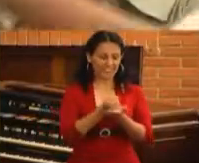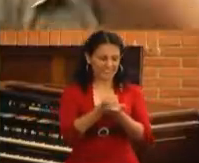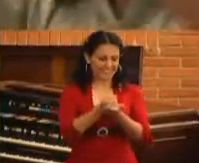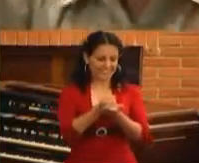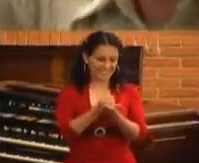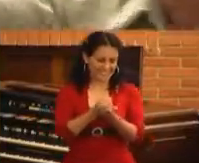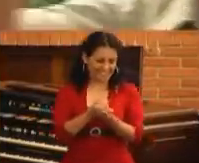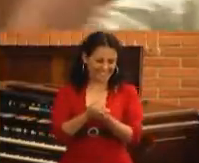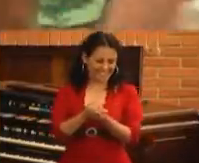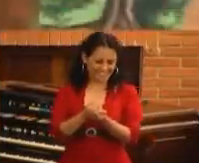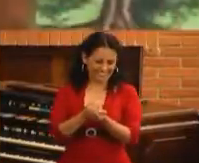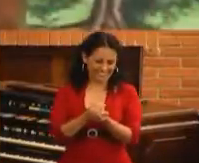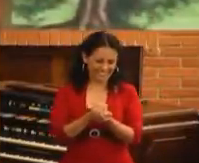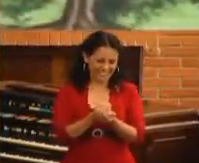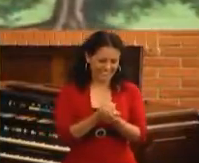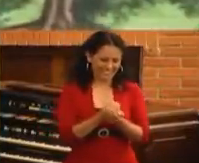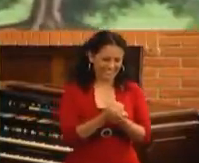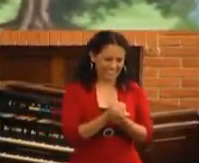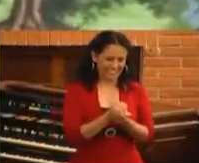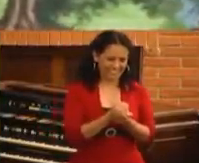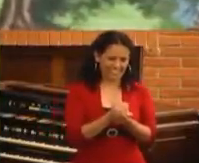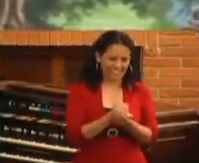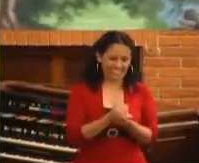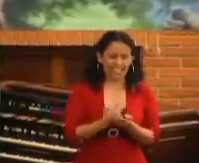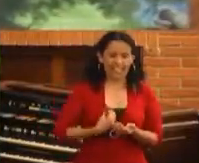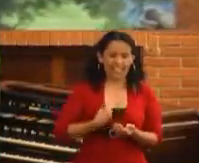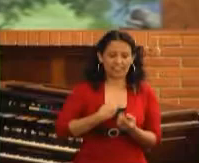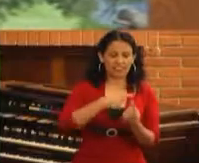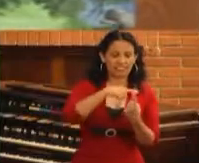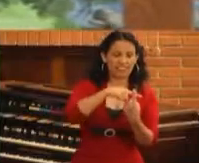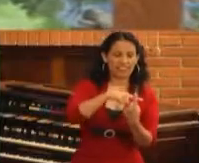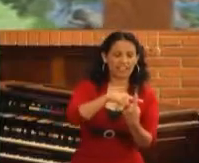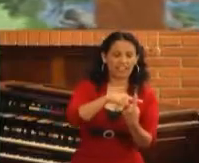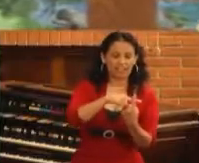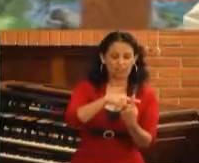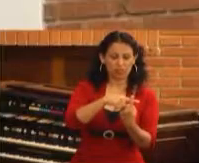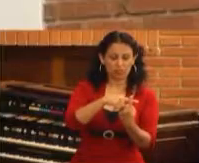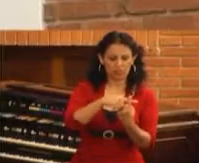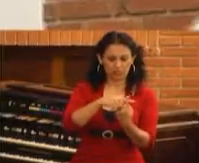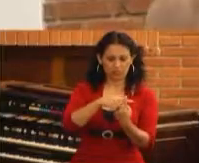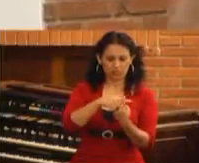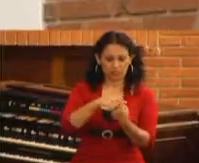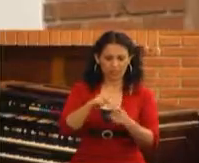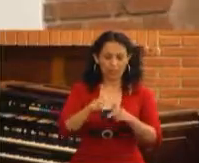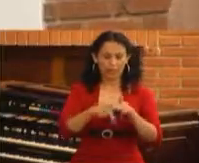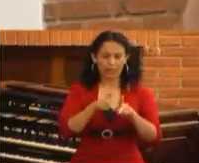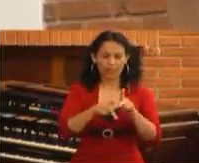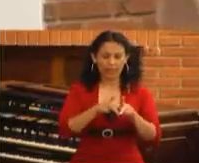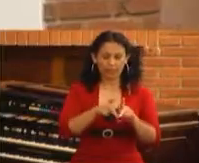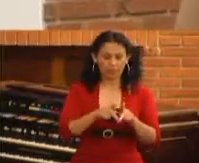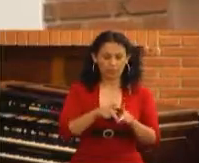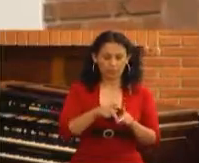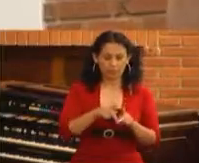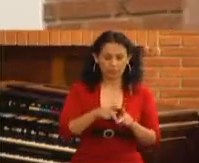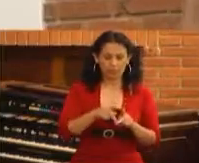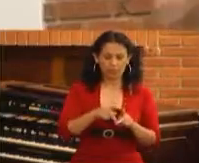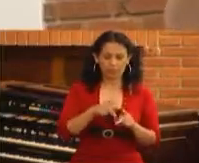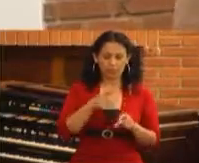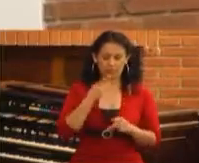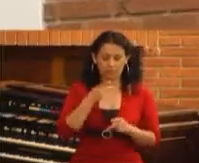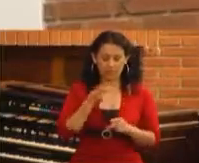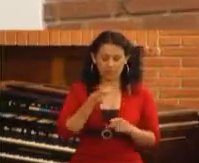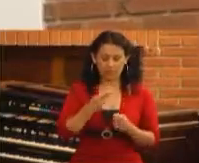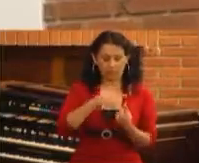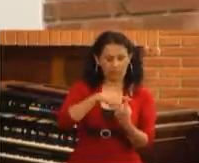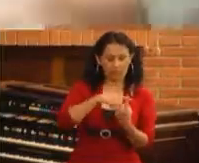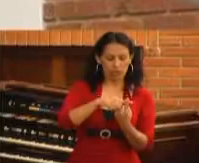é a vida da cruz, aquela ele perdeu. A vida que salva é a vida da ressurreição. Se com tua boca confessares a Jesus como Senhor